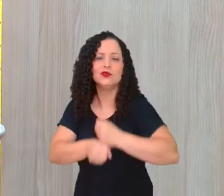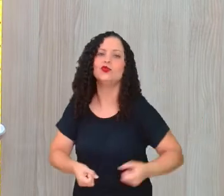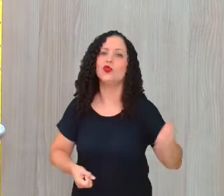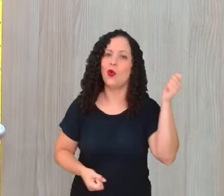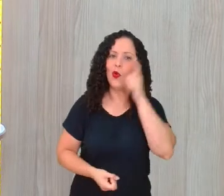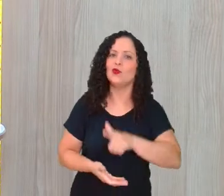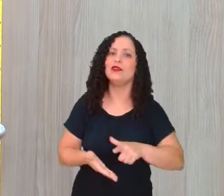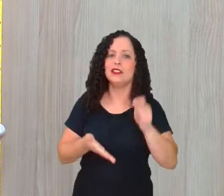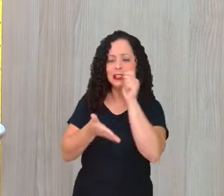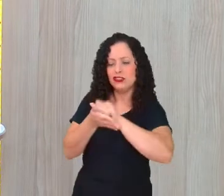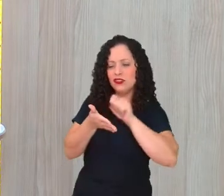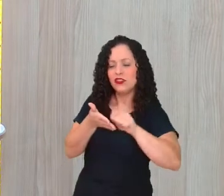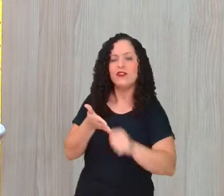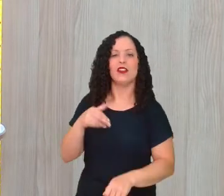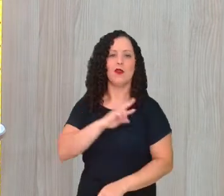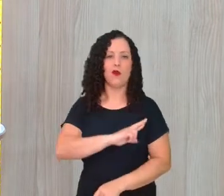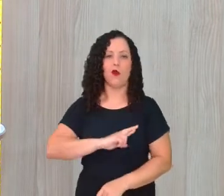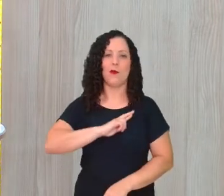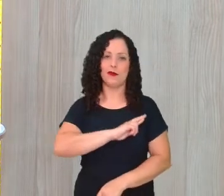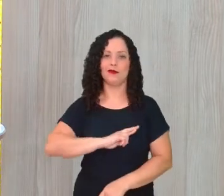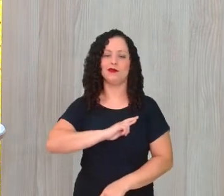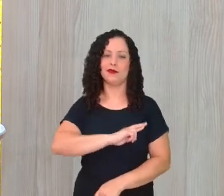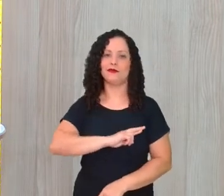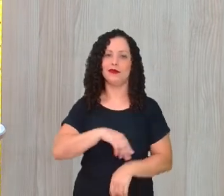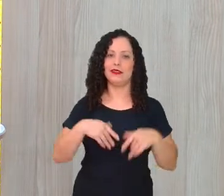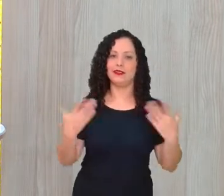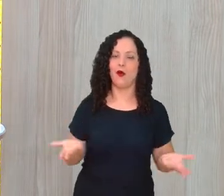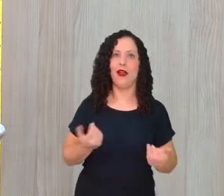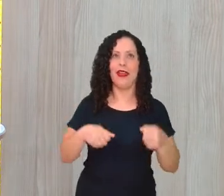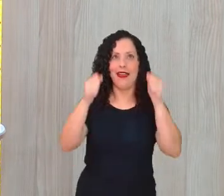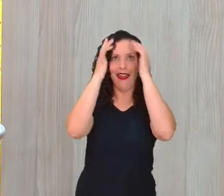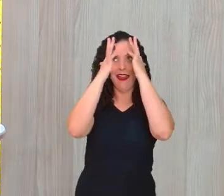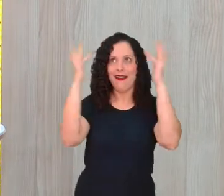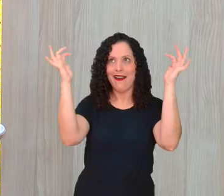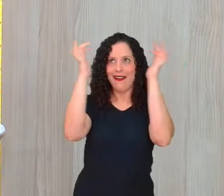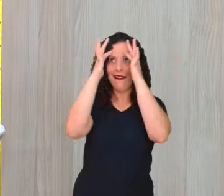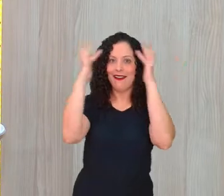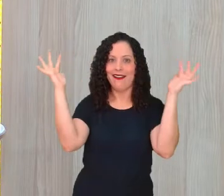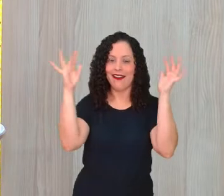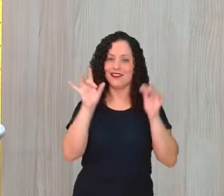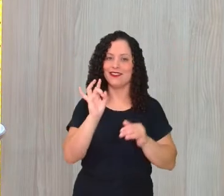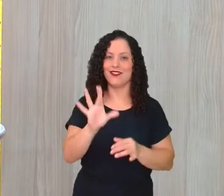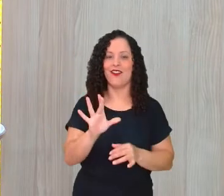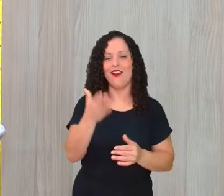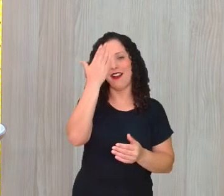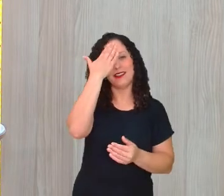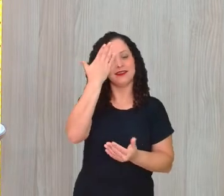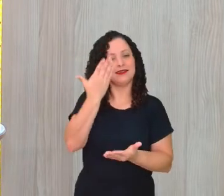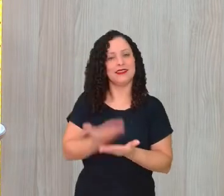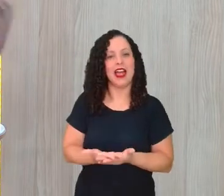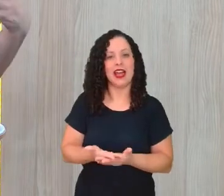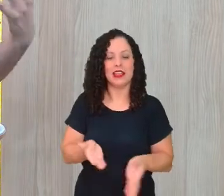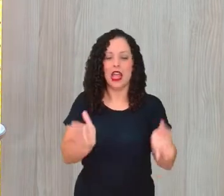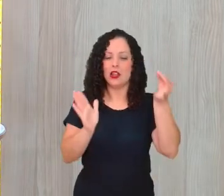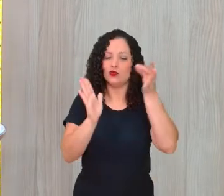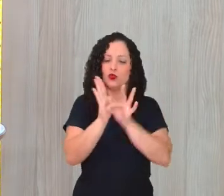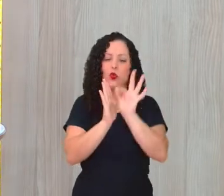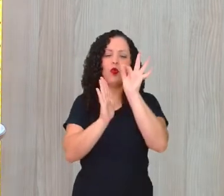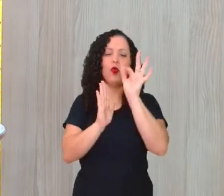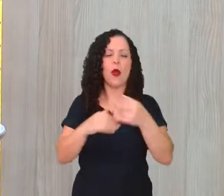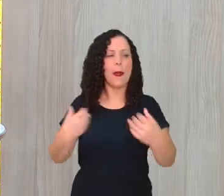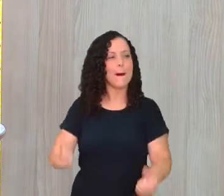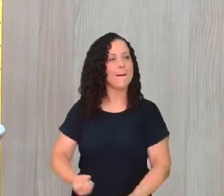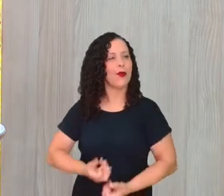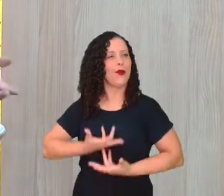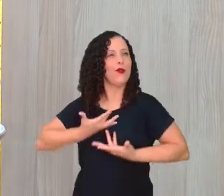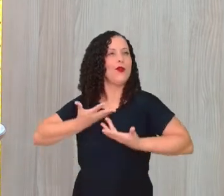romance. Sim. Então não dá para a gente ainda acreditar nessa fanfic do escritor inspiradíssimo, né? Sim.